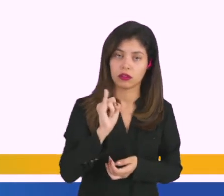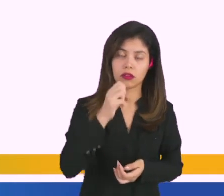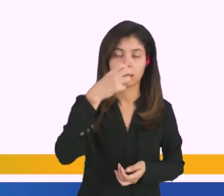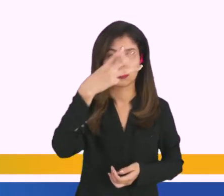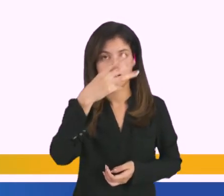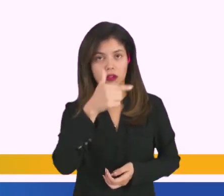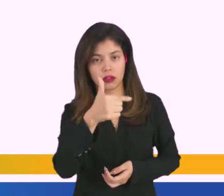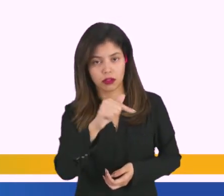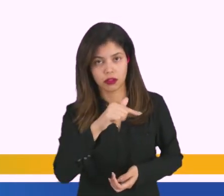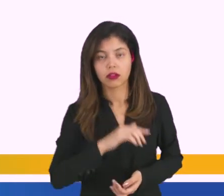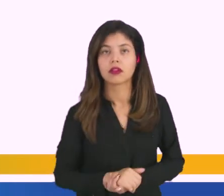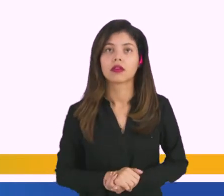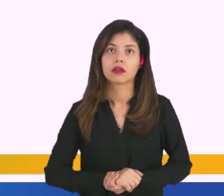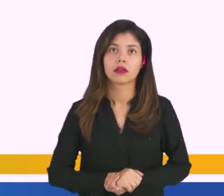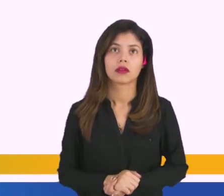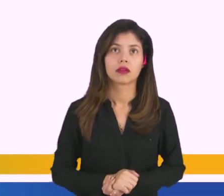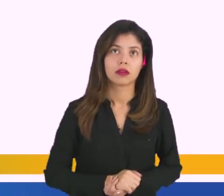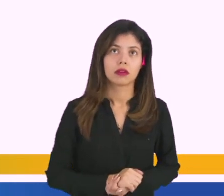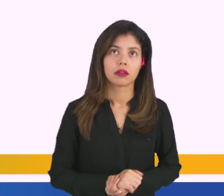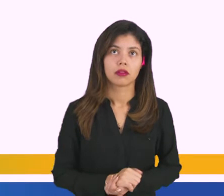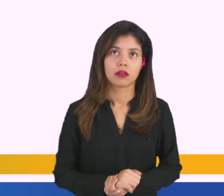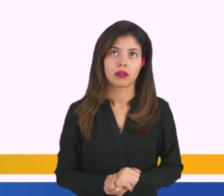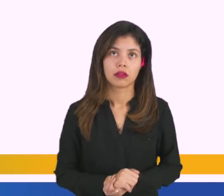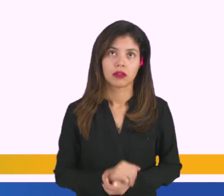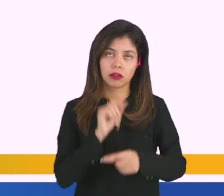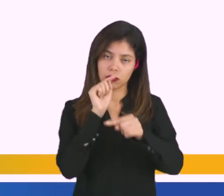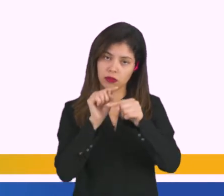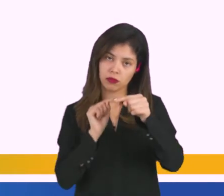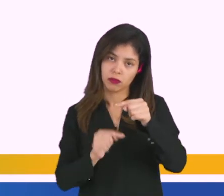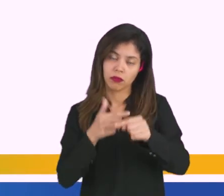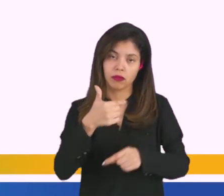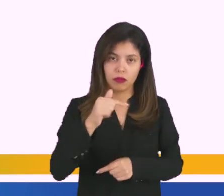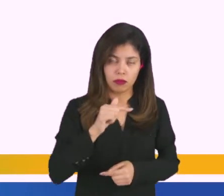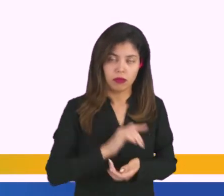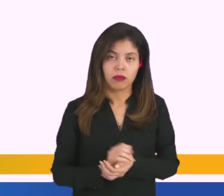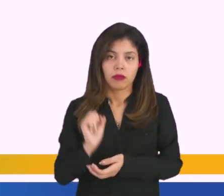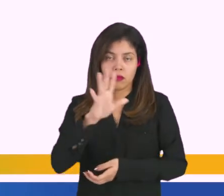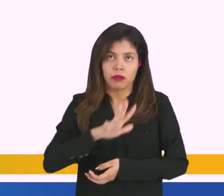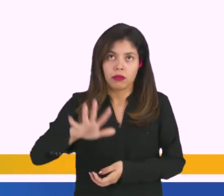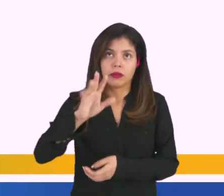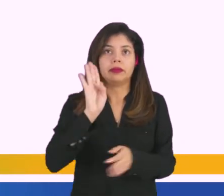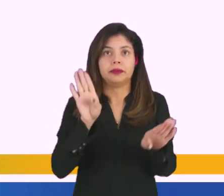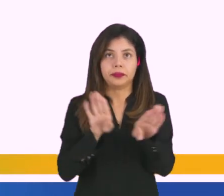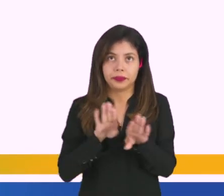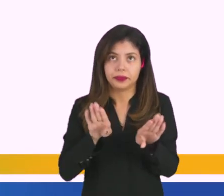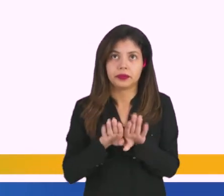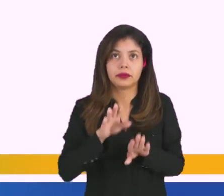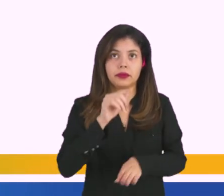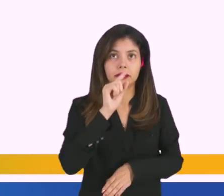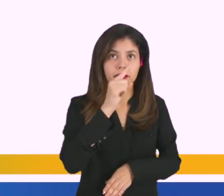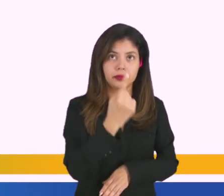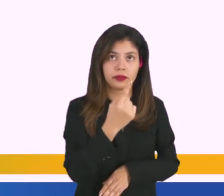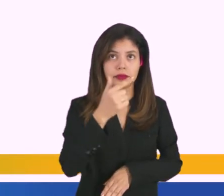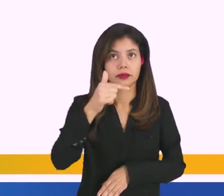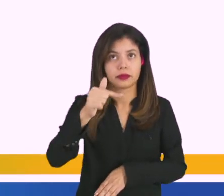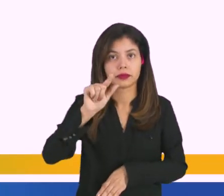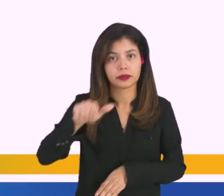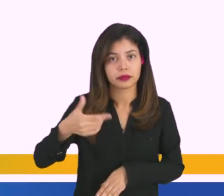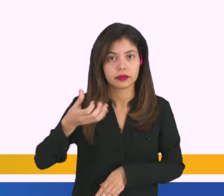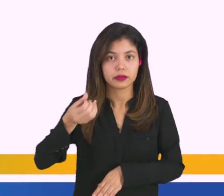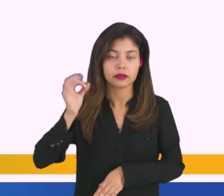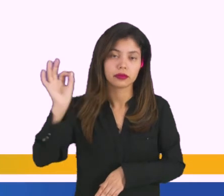marcou três gols nós vamos fazer a quantidade de gols Bebeto dividido pelo Total the cows isso também vai dar